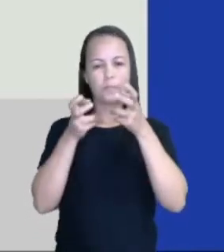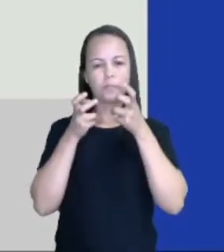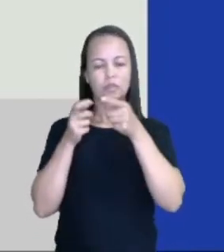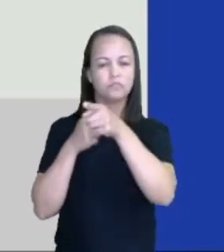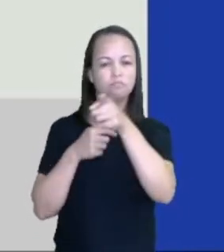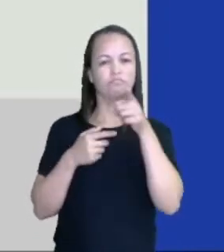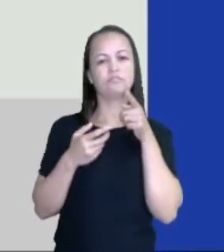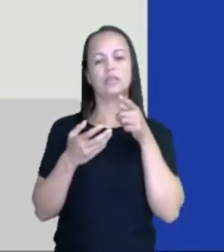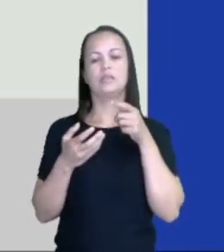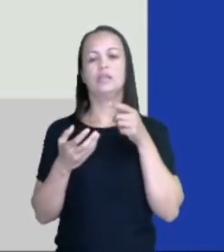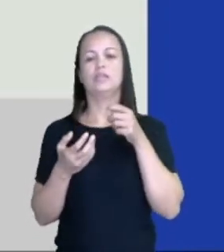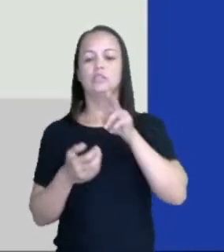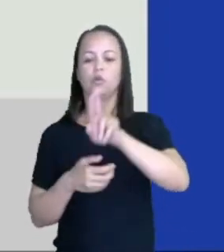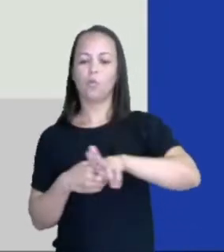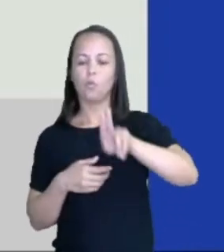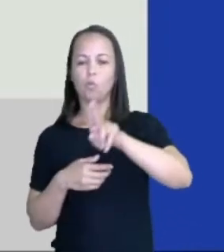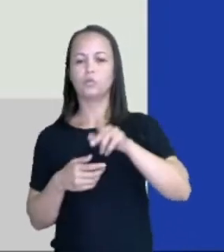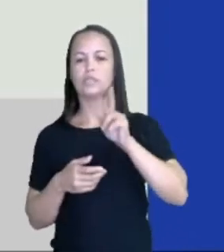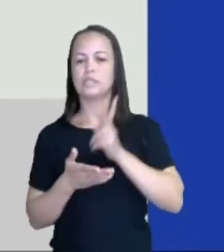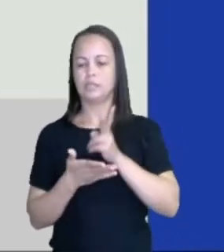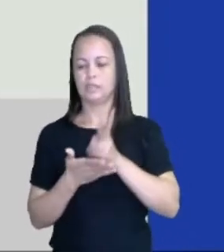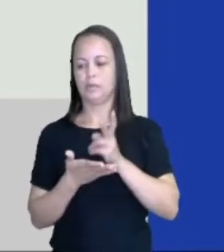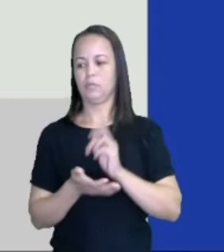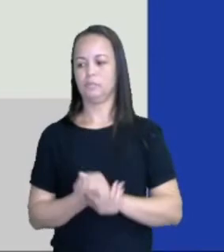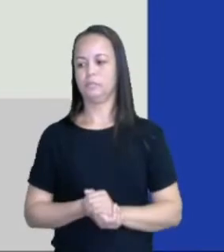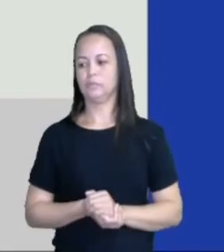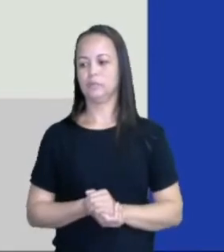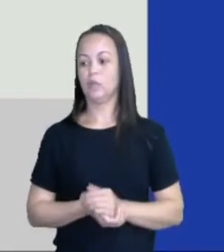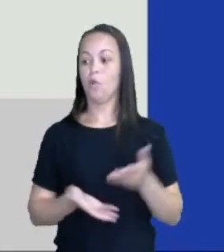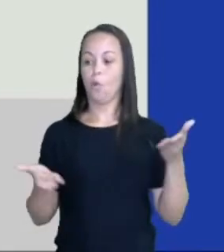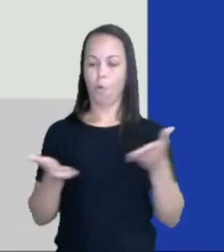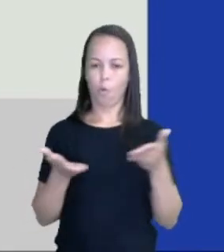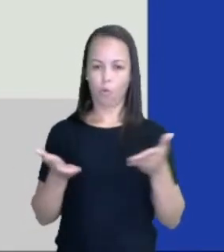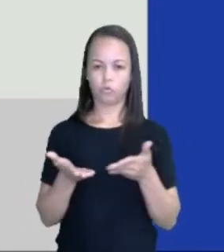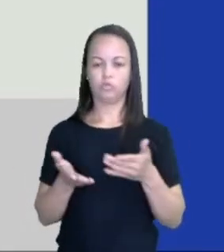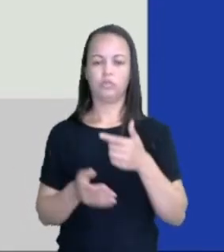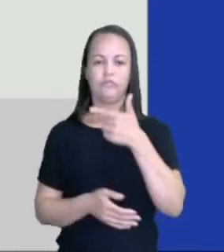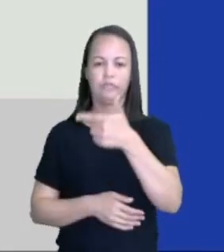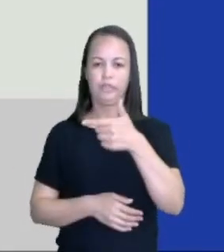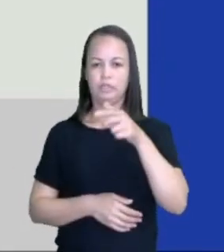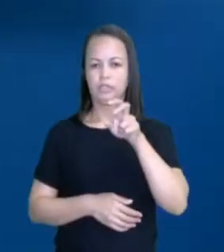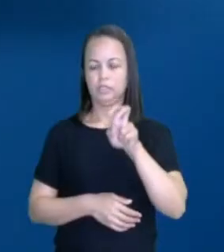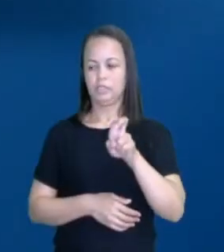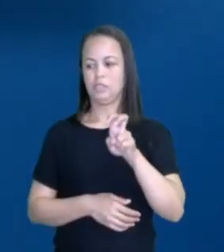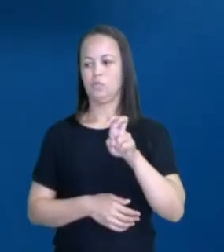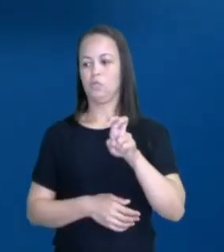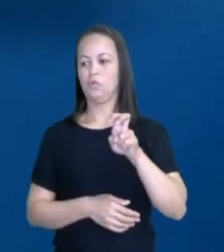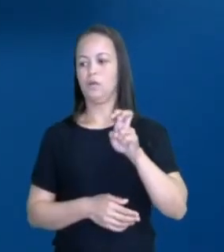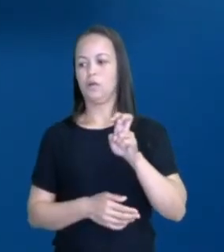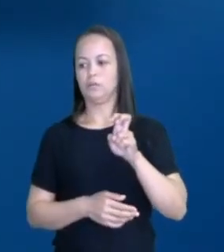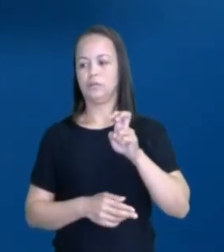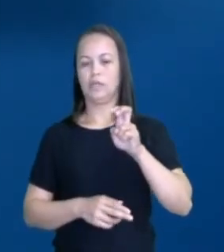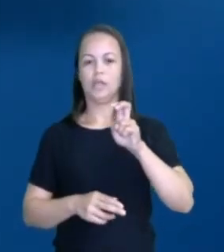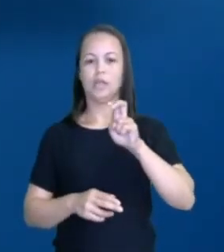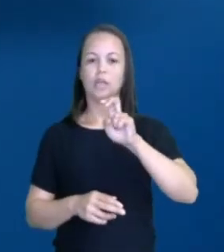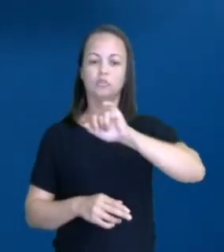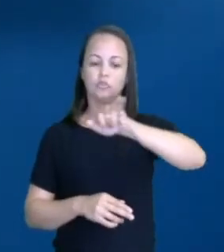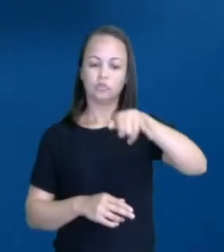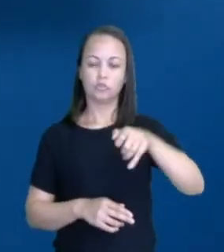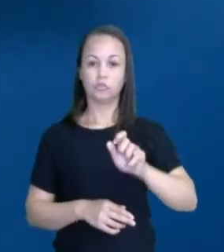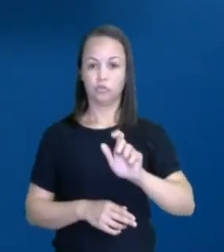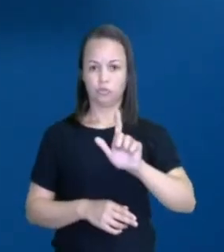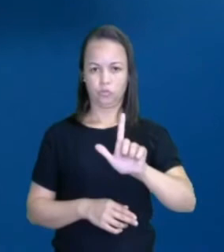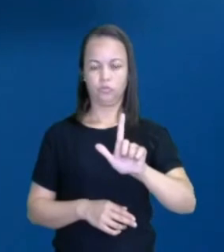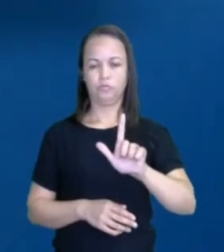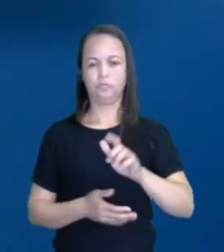ó. Hoy estamos a 25 de julho. E aí, quando eu traduzo para o português, eu tenho